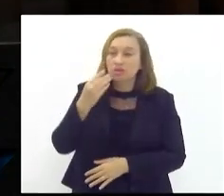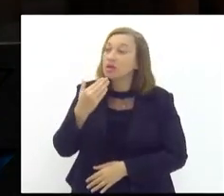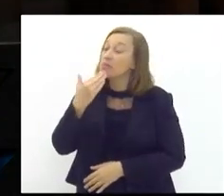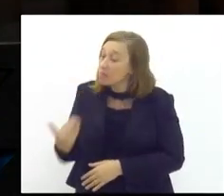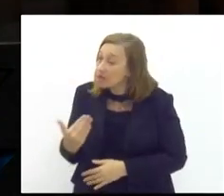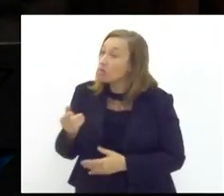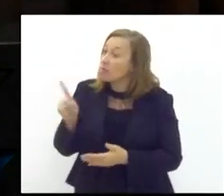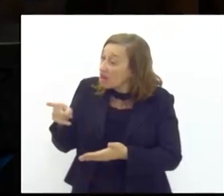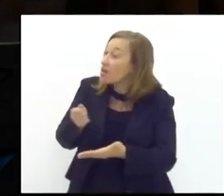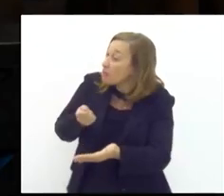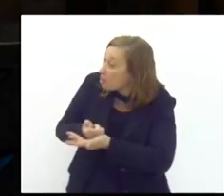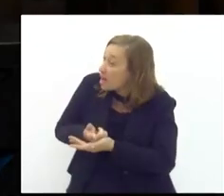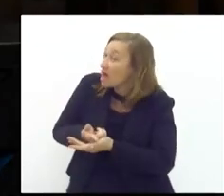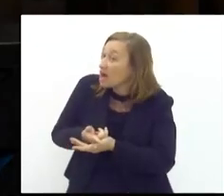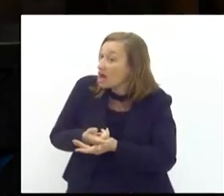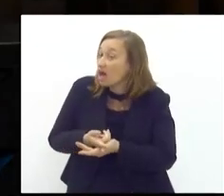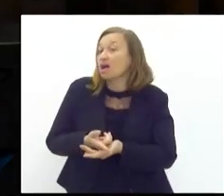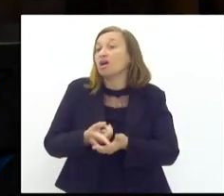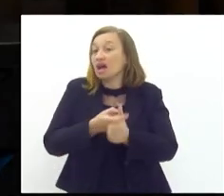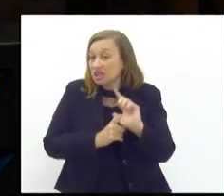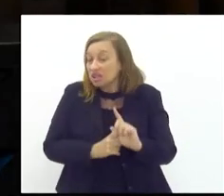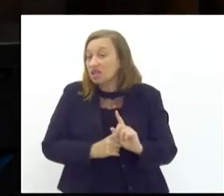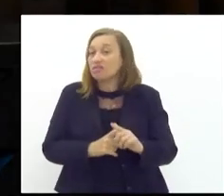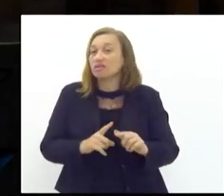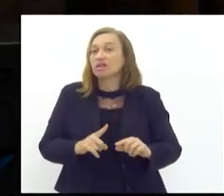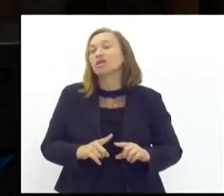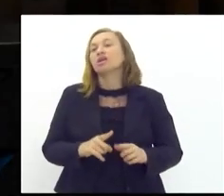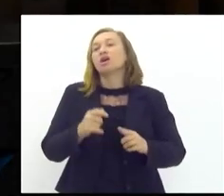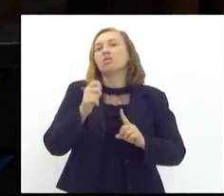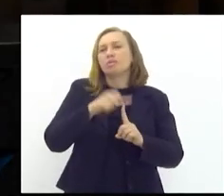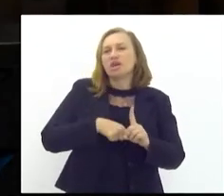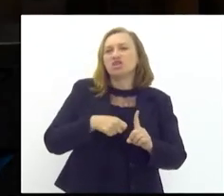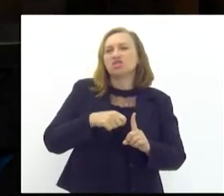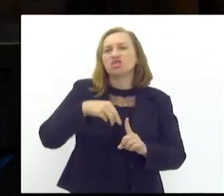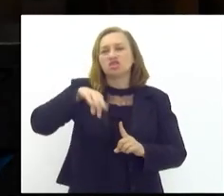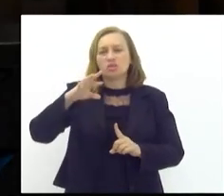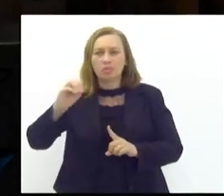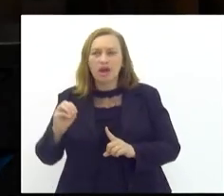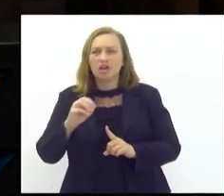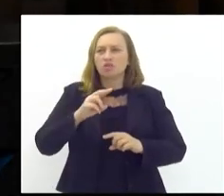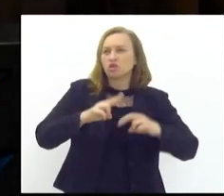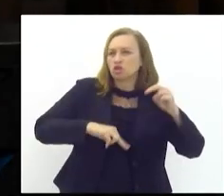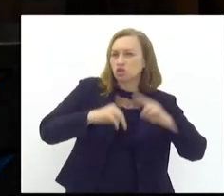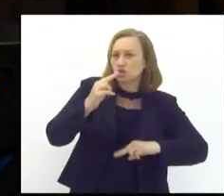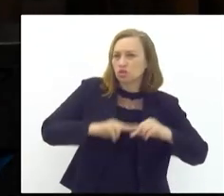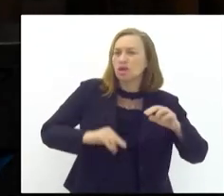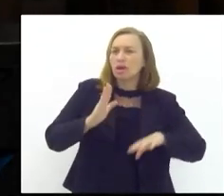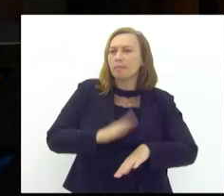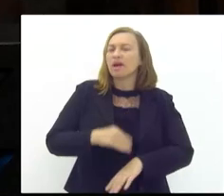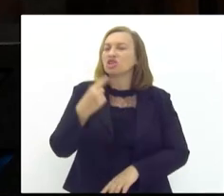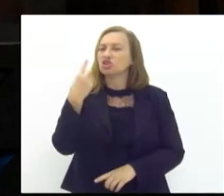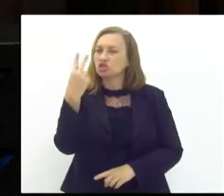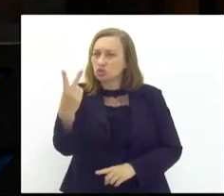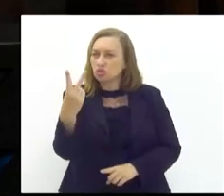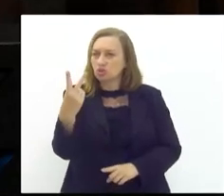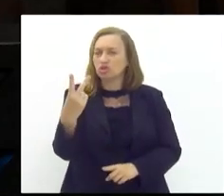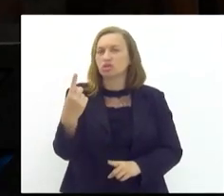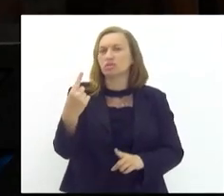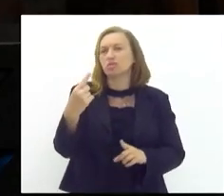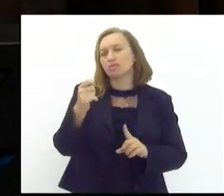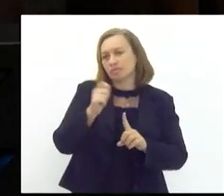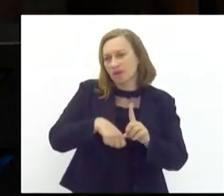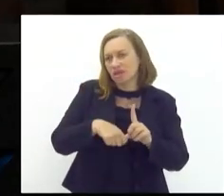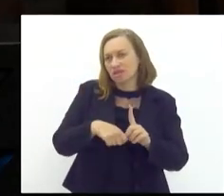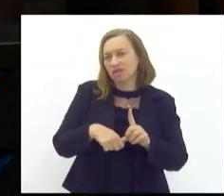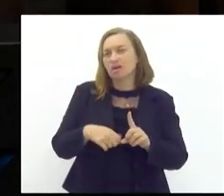pagasse eu deveria pagar o que deve que era os meses de maio de junho e também mais dois meses para Famílias minimamente